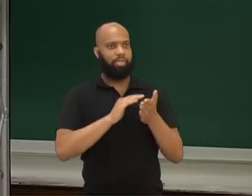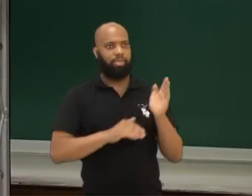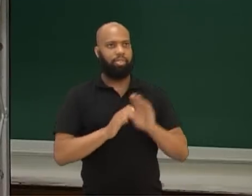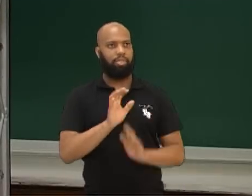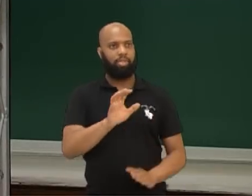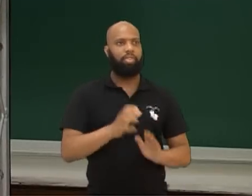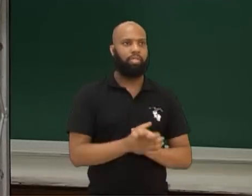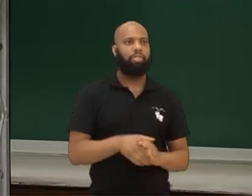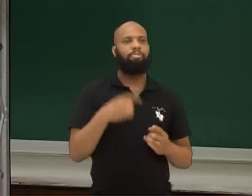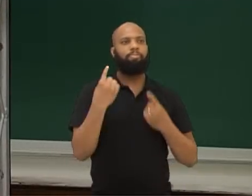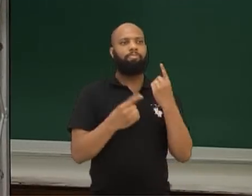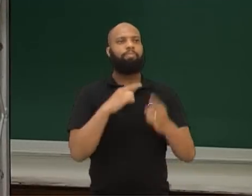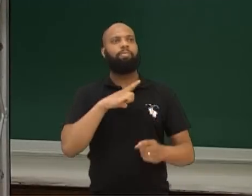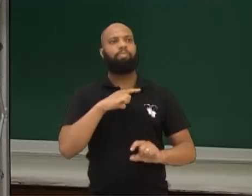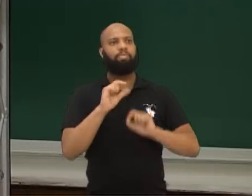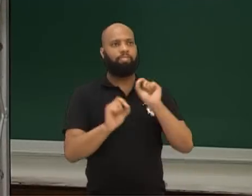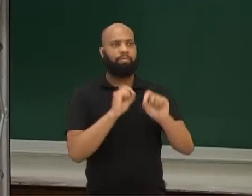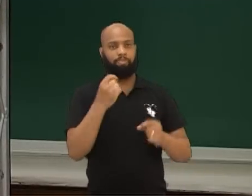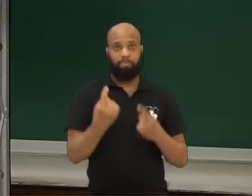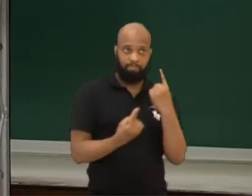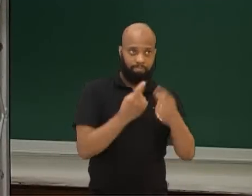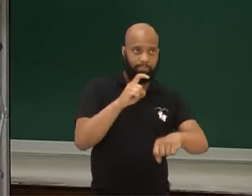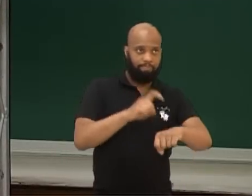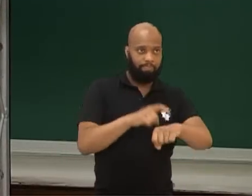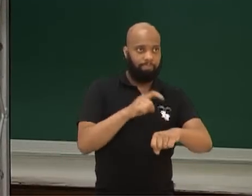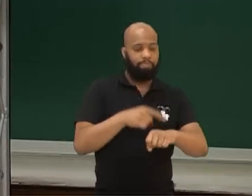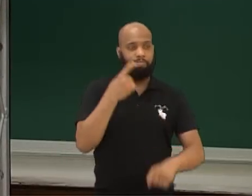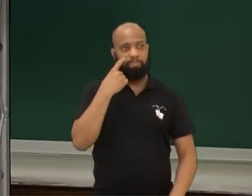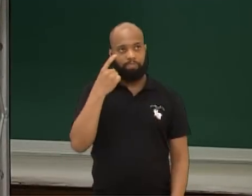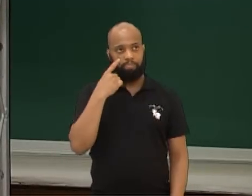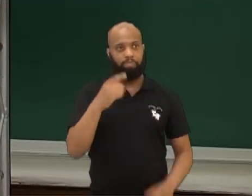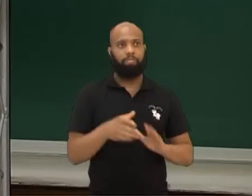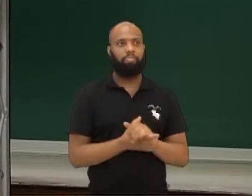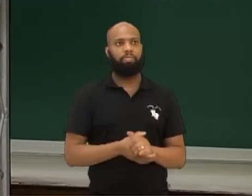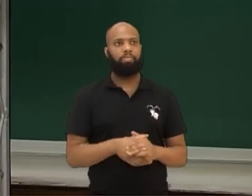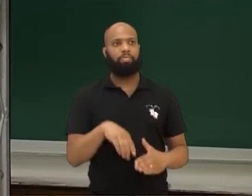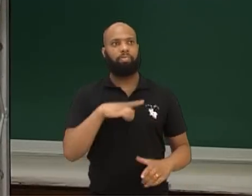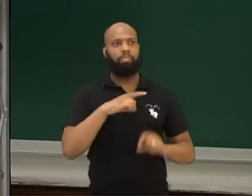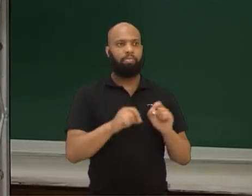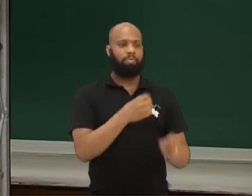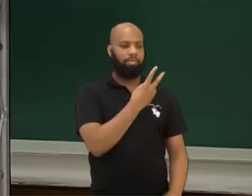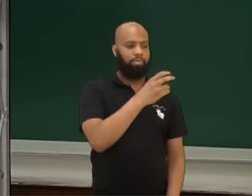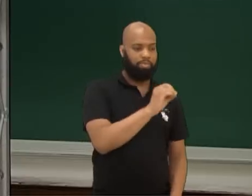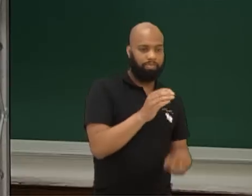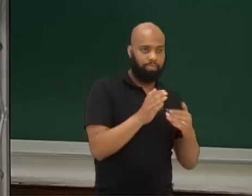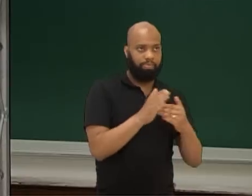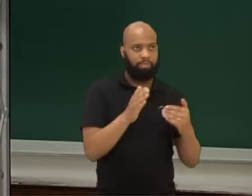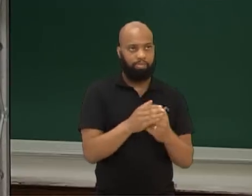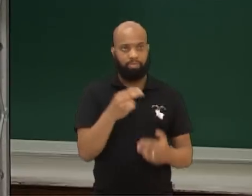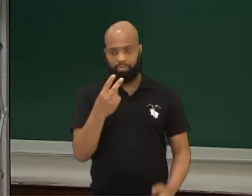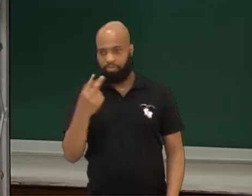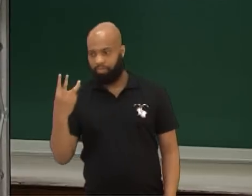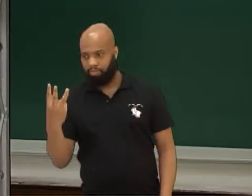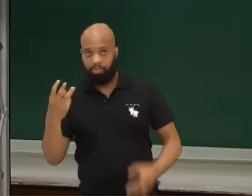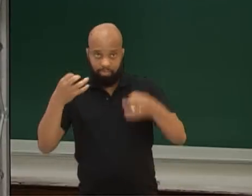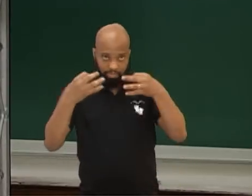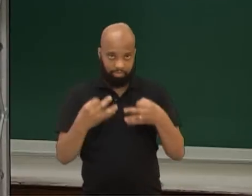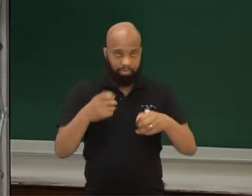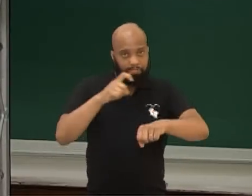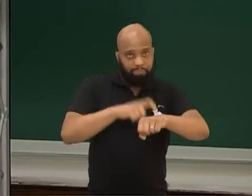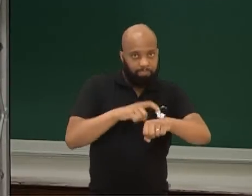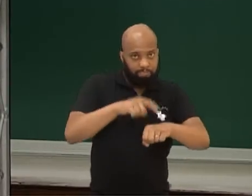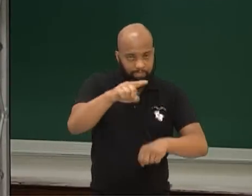aqui. Então, qual desses horários... Então, olha aqui na legenda. Então, o horário é das 20 às 23, tá bom? Vou